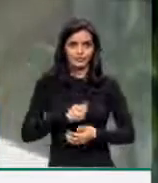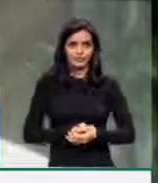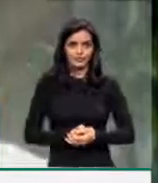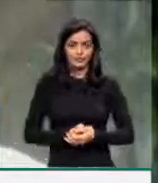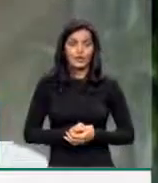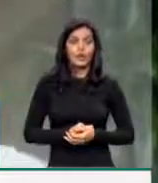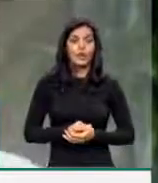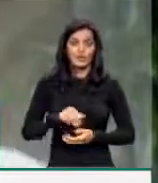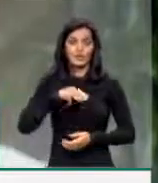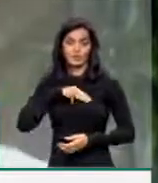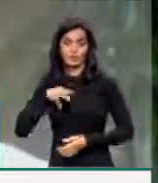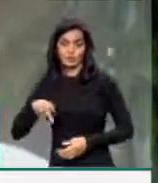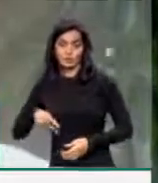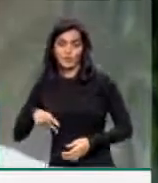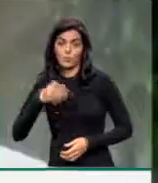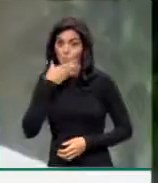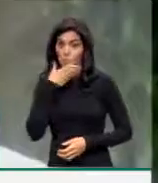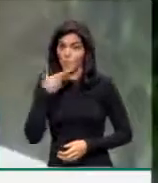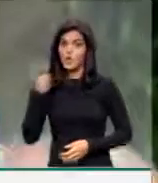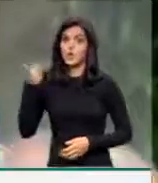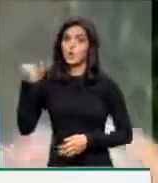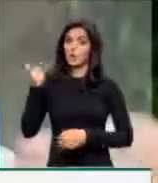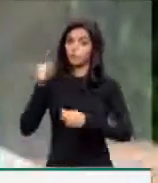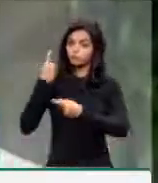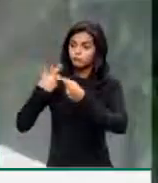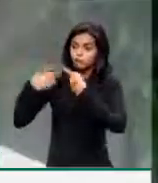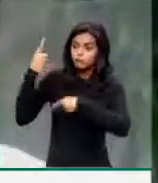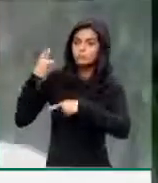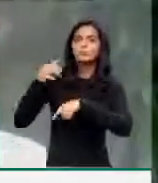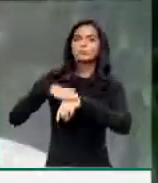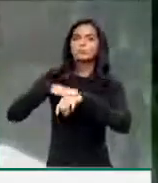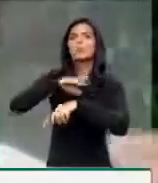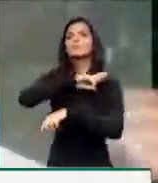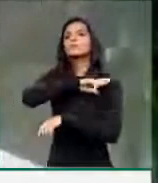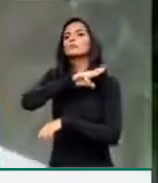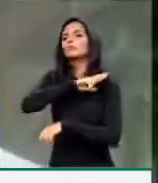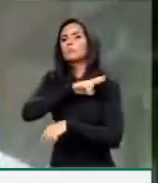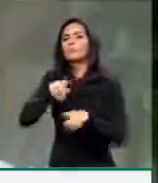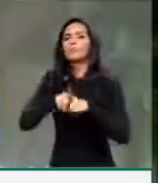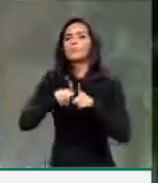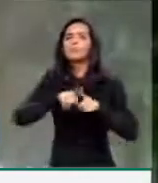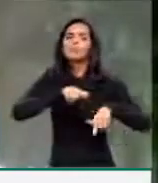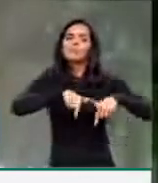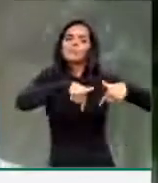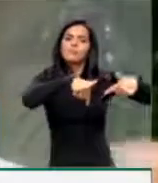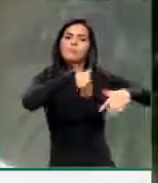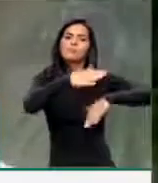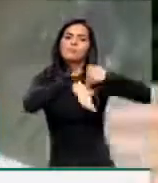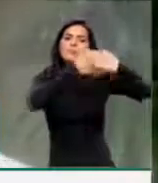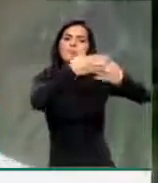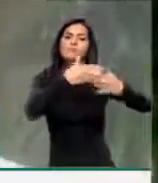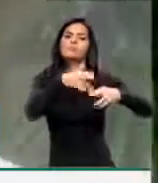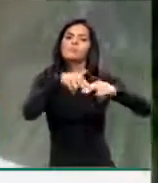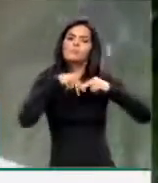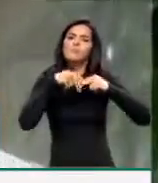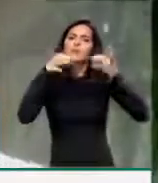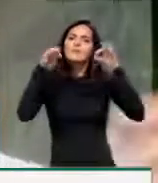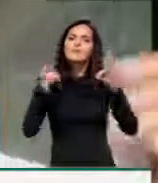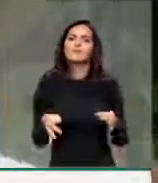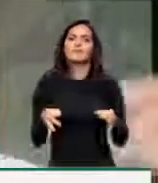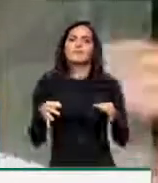melhorado enormemente as suas atribuições e o seu funcionamento em função